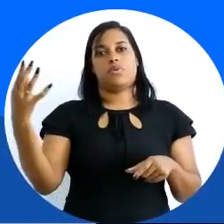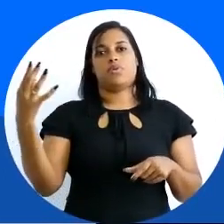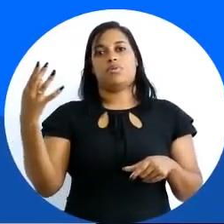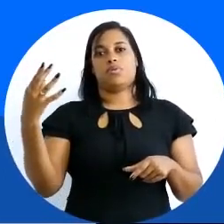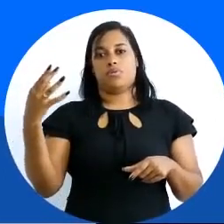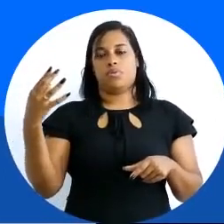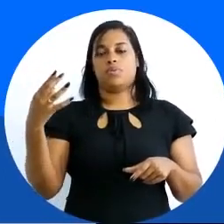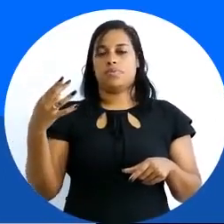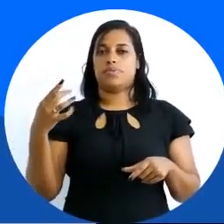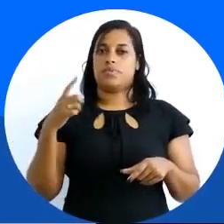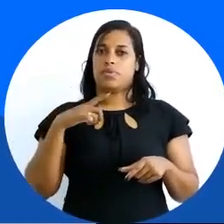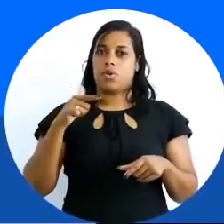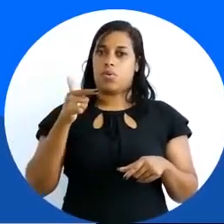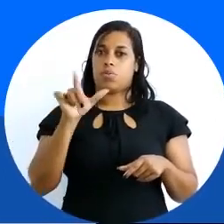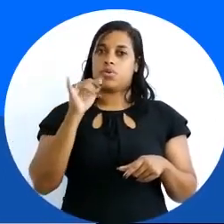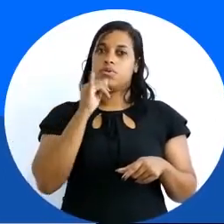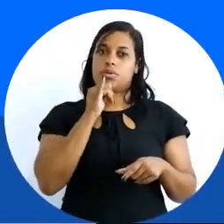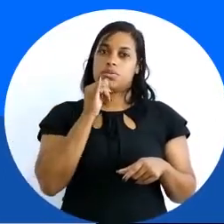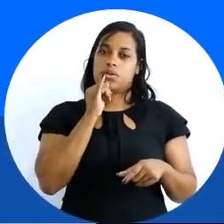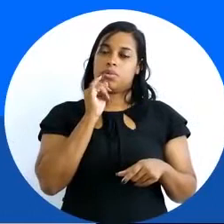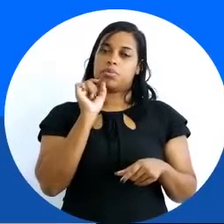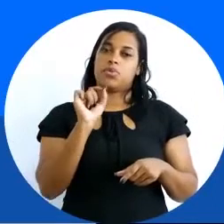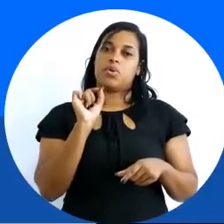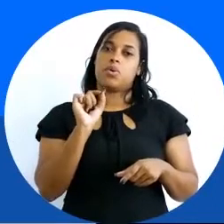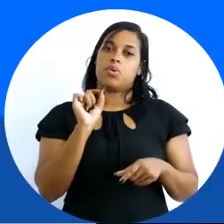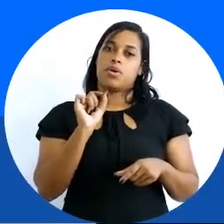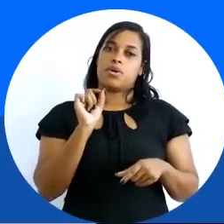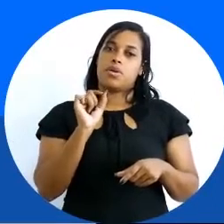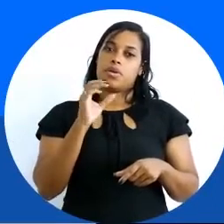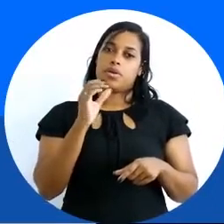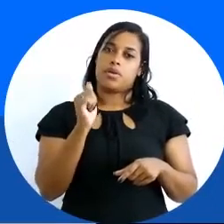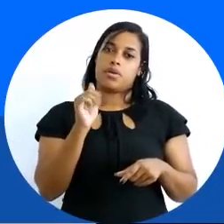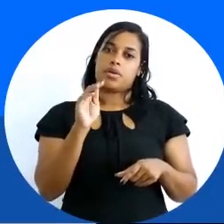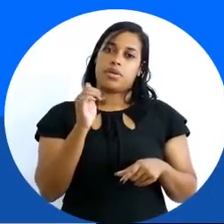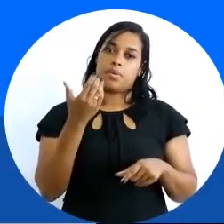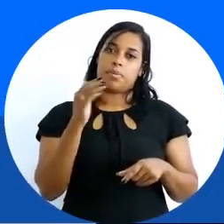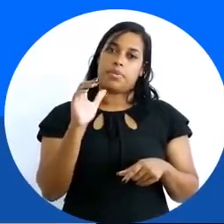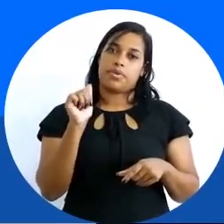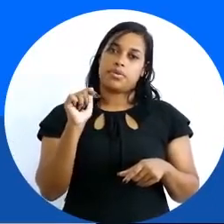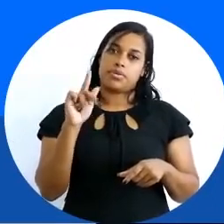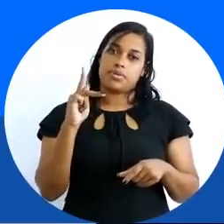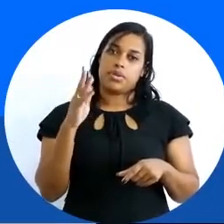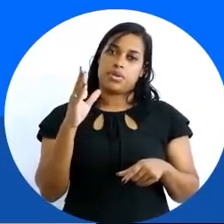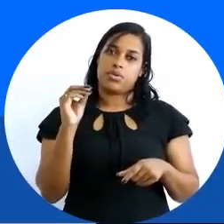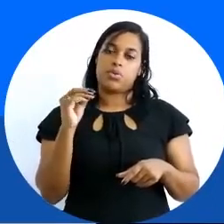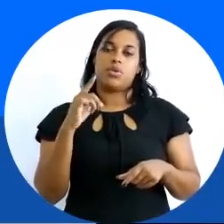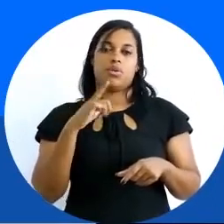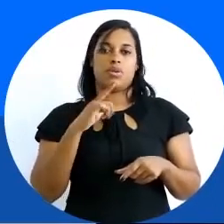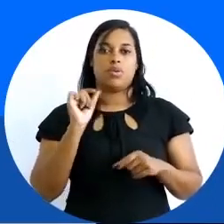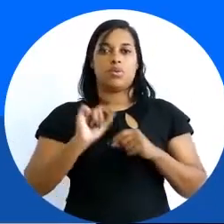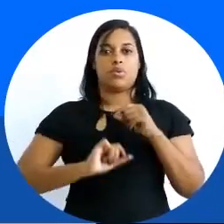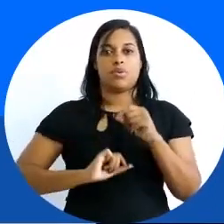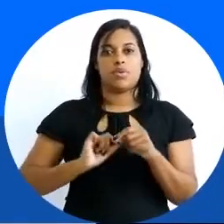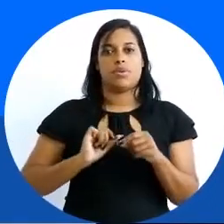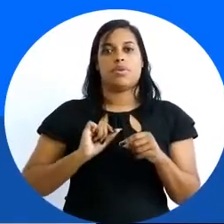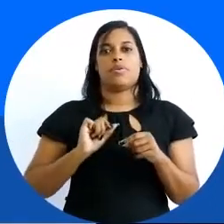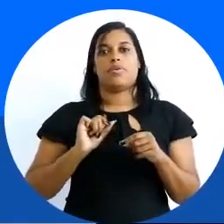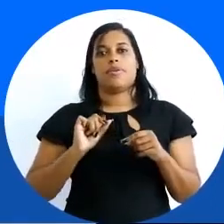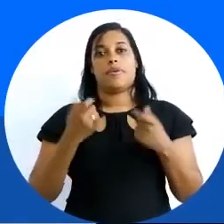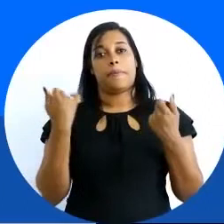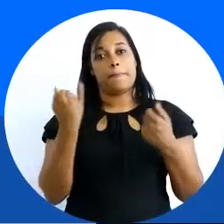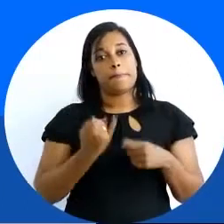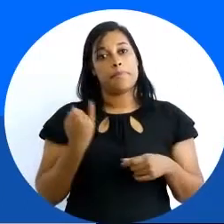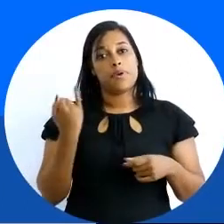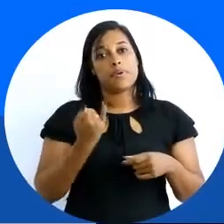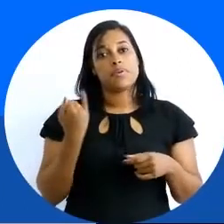4.2.4. Tem um outro exemplo aí também de cabeçalho e subcabeçalho, que é eventos. Então, se eu tenho elementos